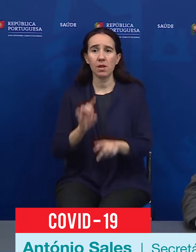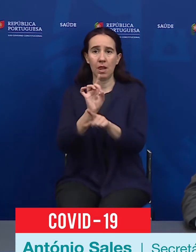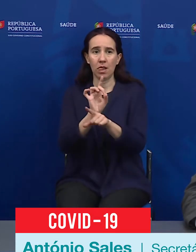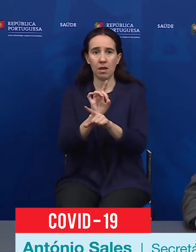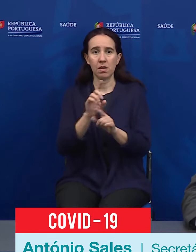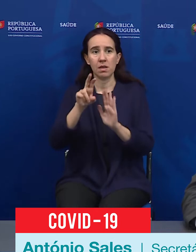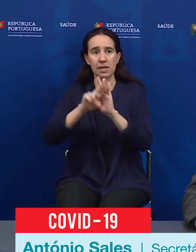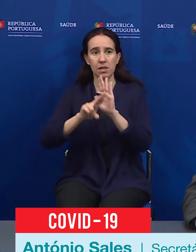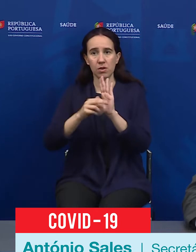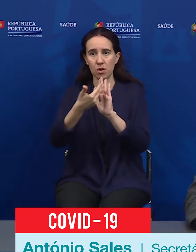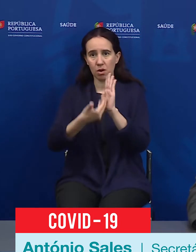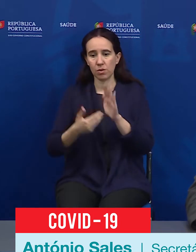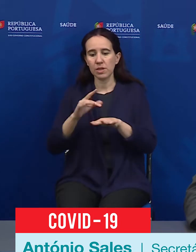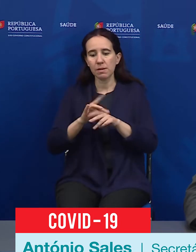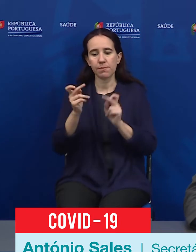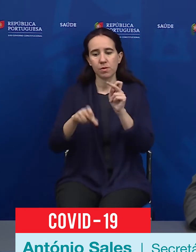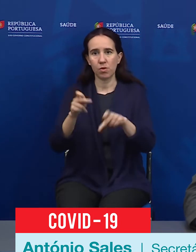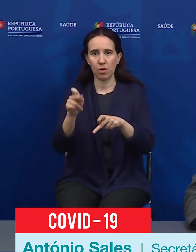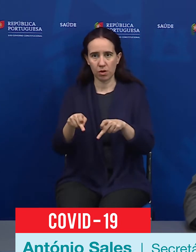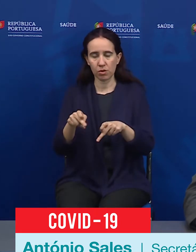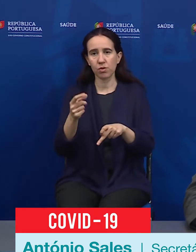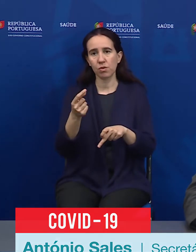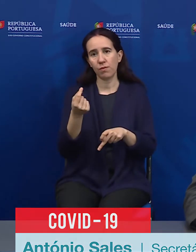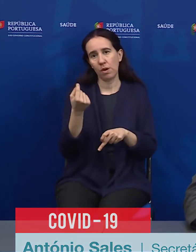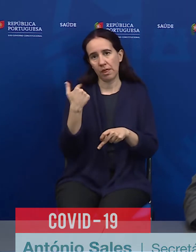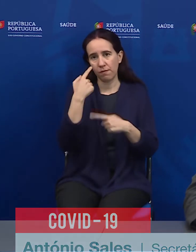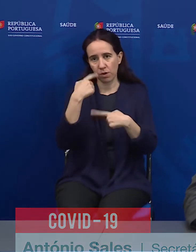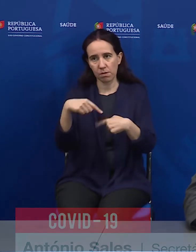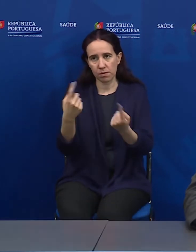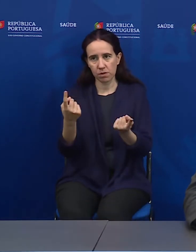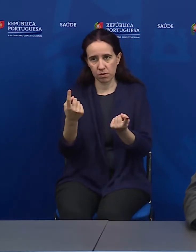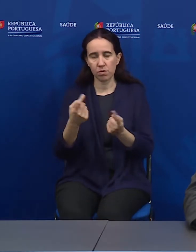Conforme o relatório epidemiológico emitido há pouco,